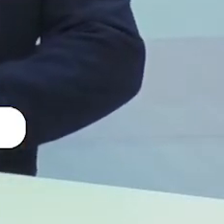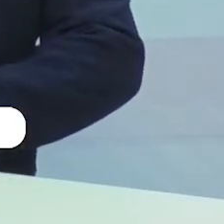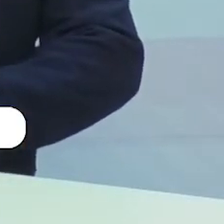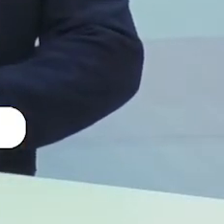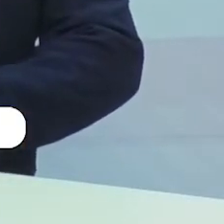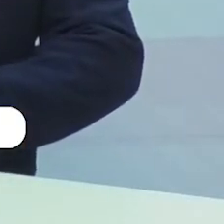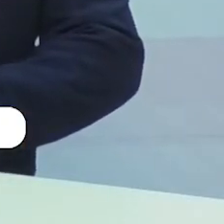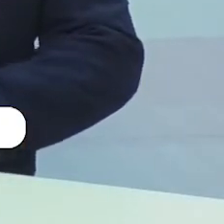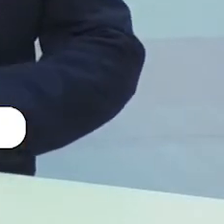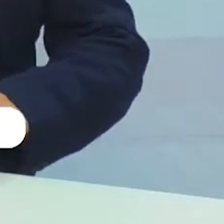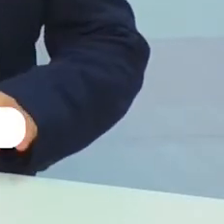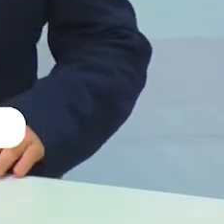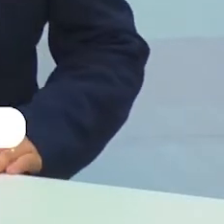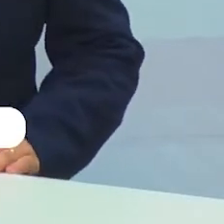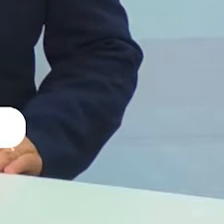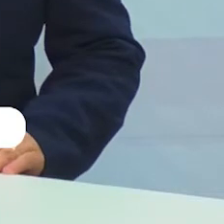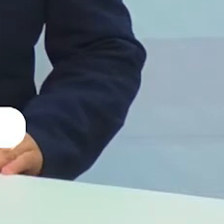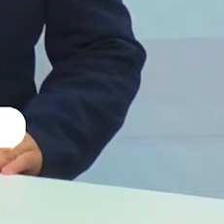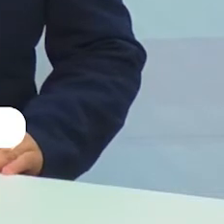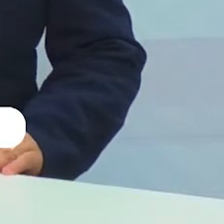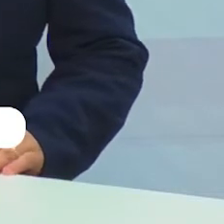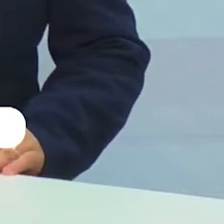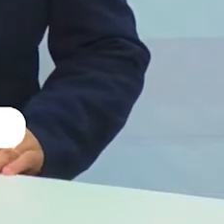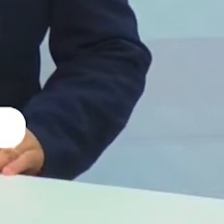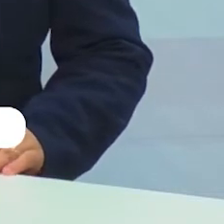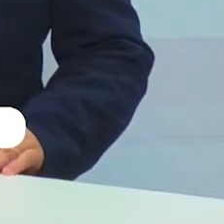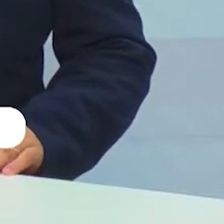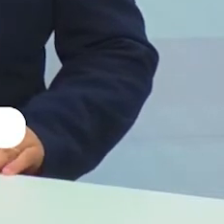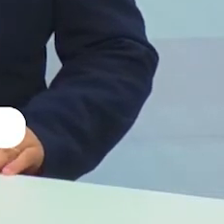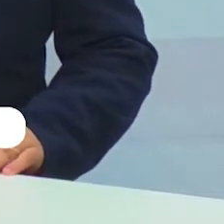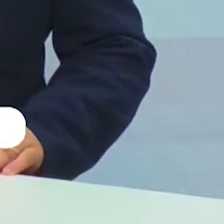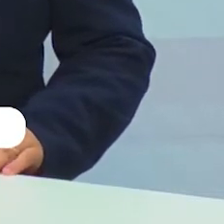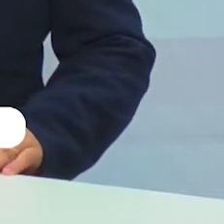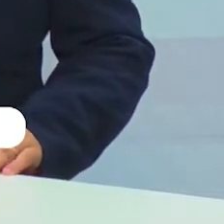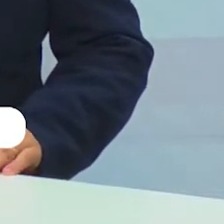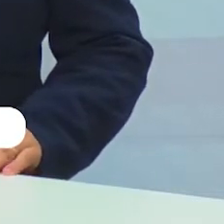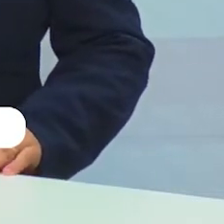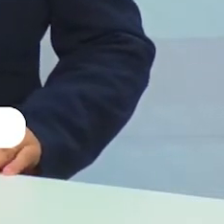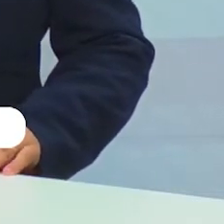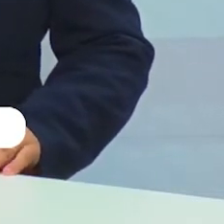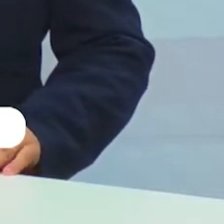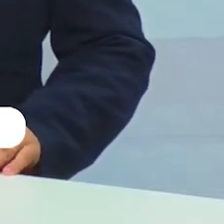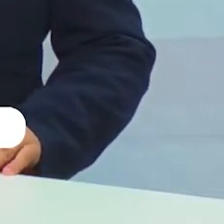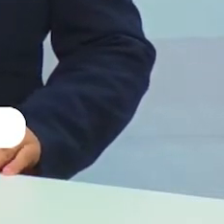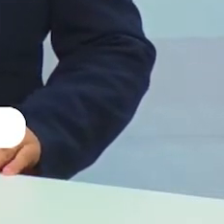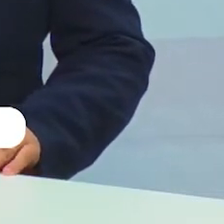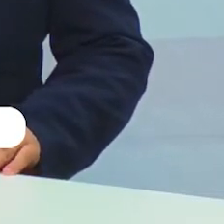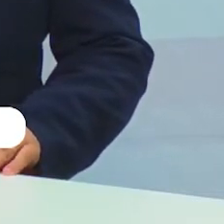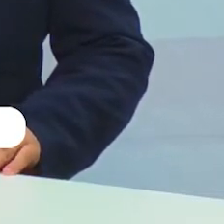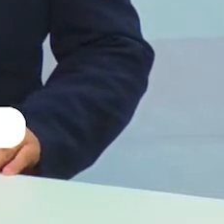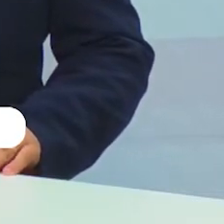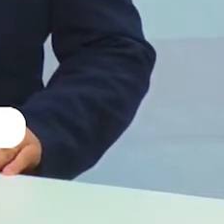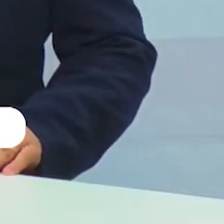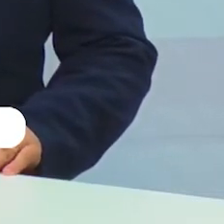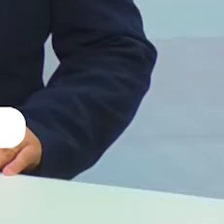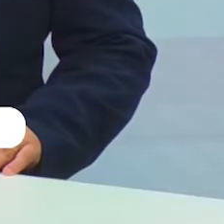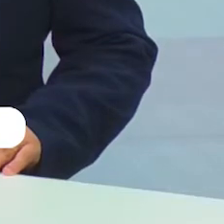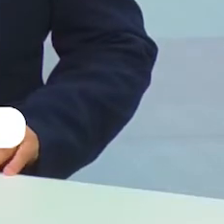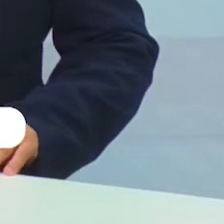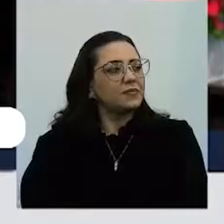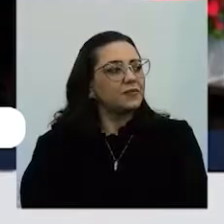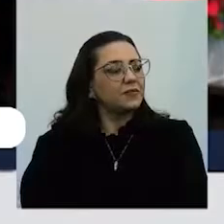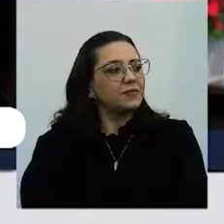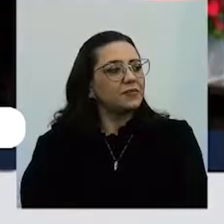bem informado. Entre os principais destaques, vamos mostrar como foi a sessão solene que fechou os trabalhos da Câmara no ano de